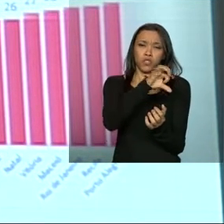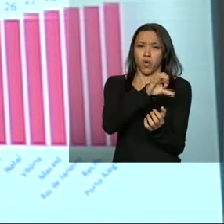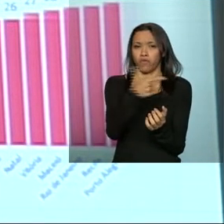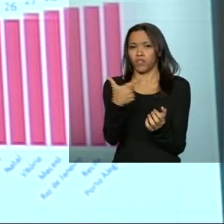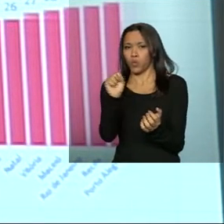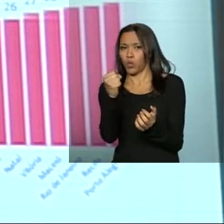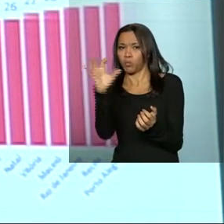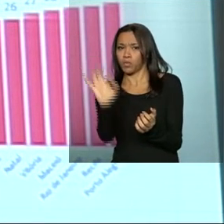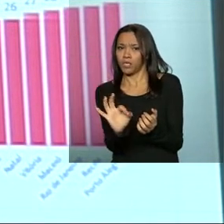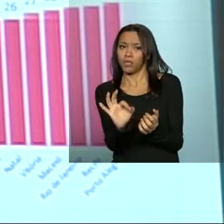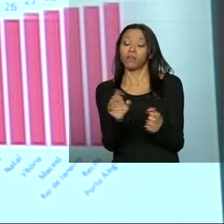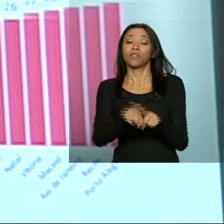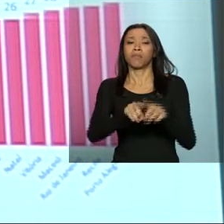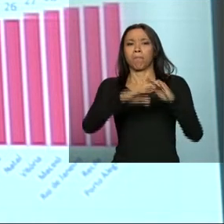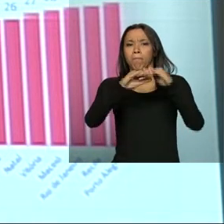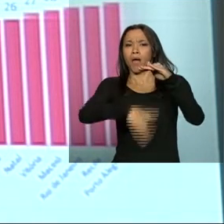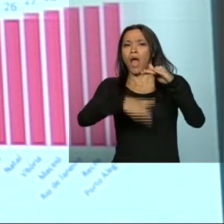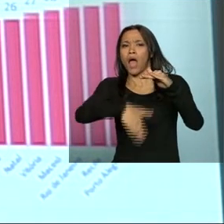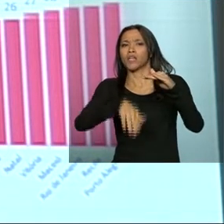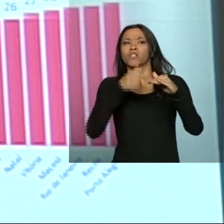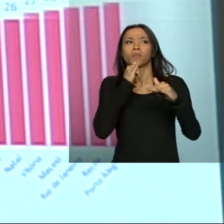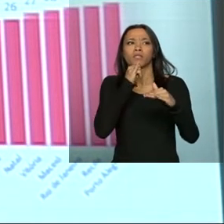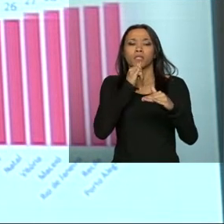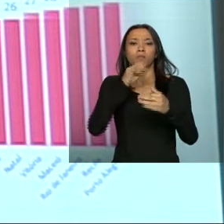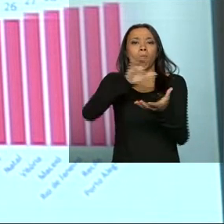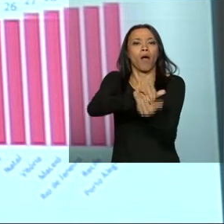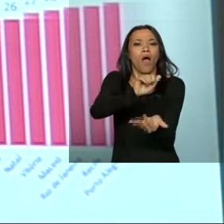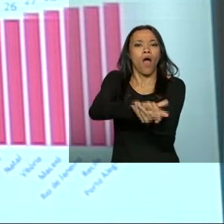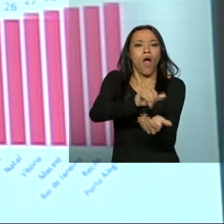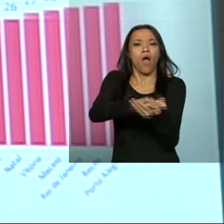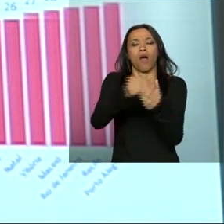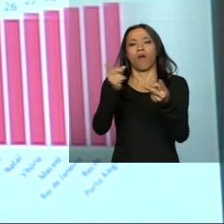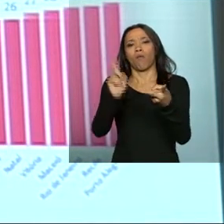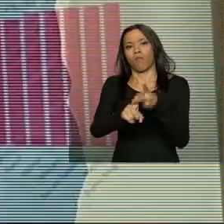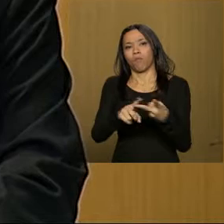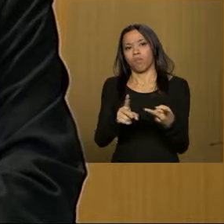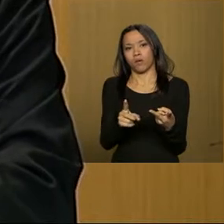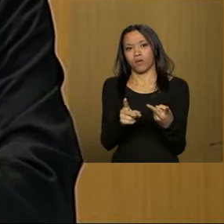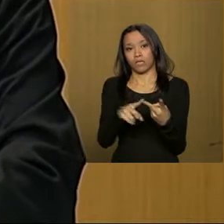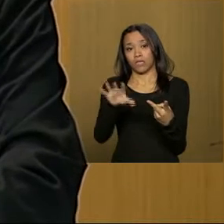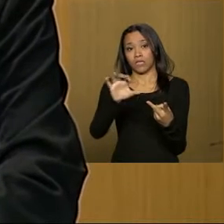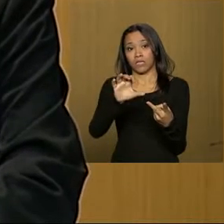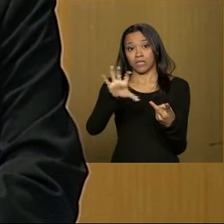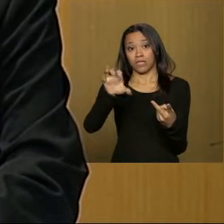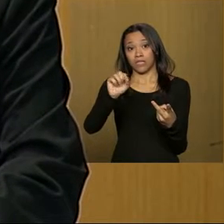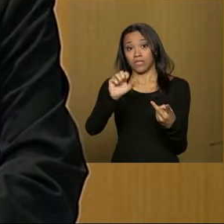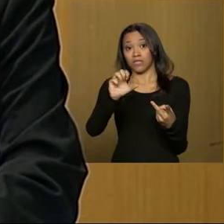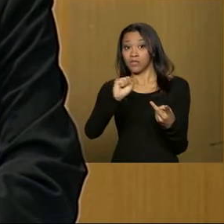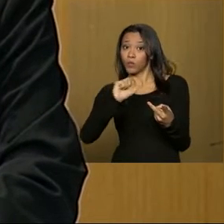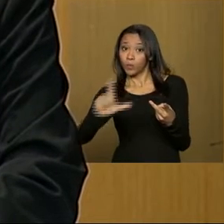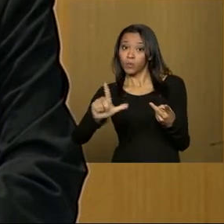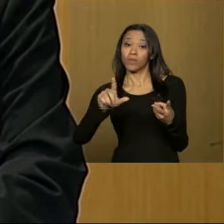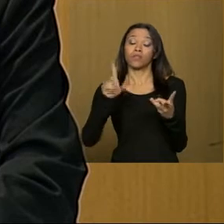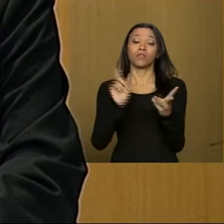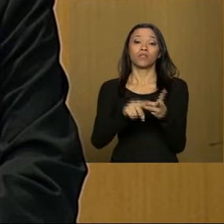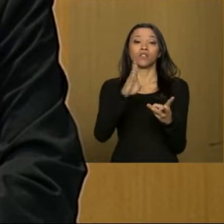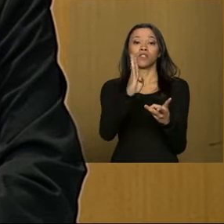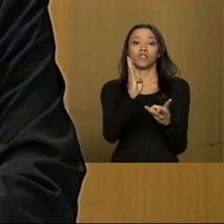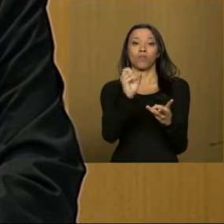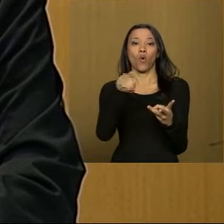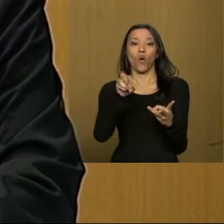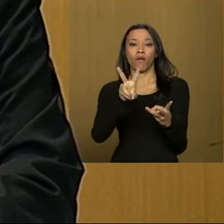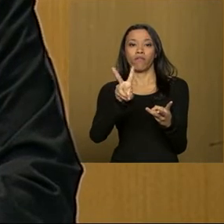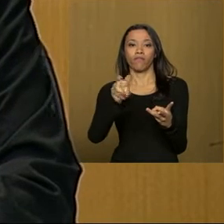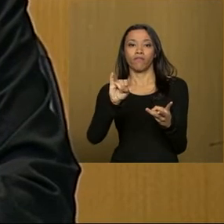mais baixas, né? Em cidades como Palmas, São Luís, Boa Vista. E nós podemos explicar isso,